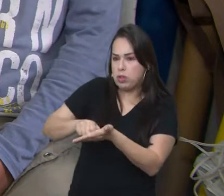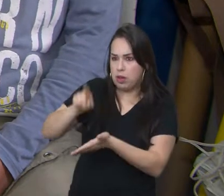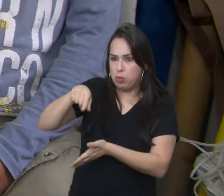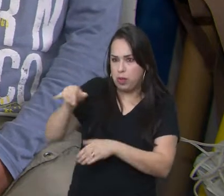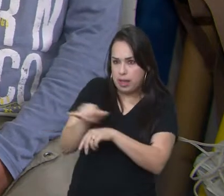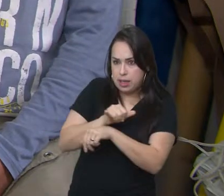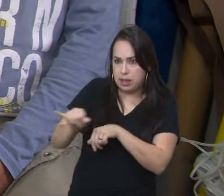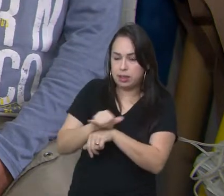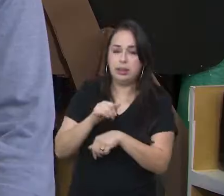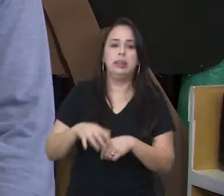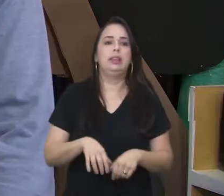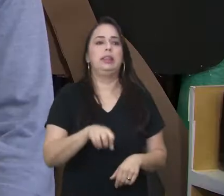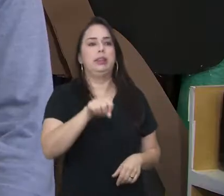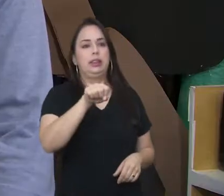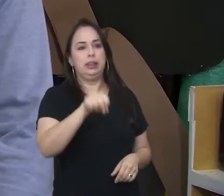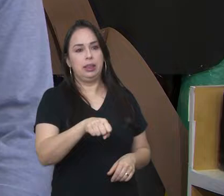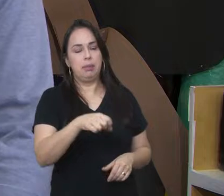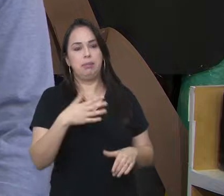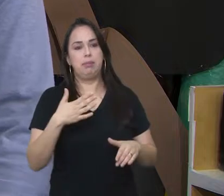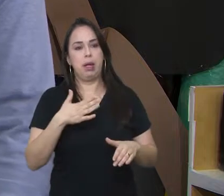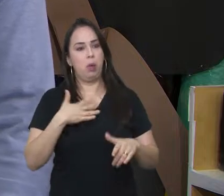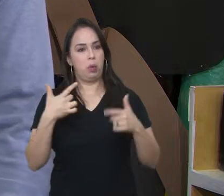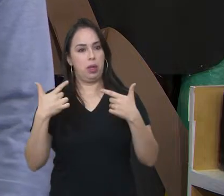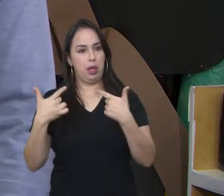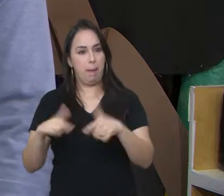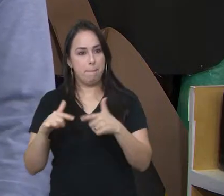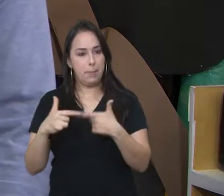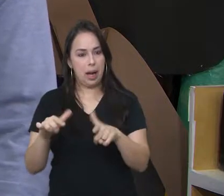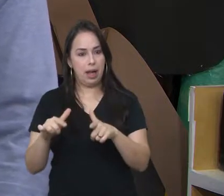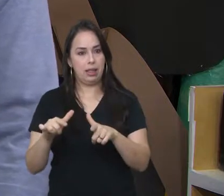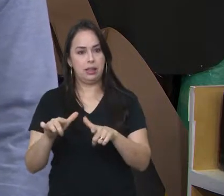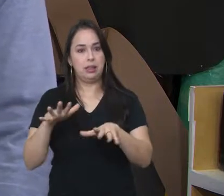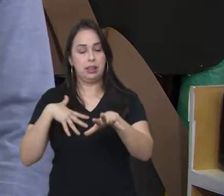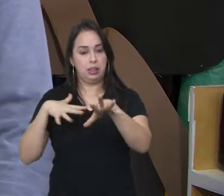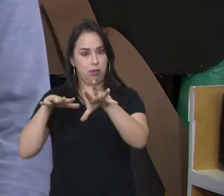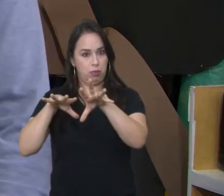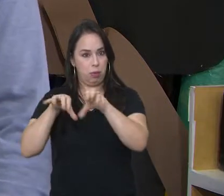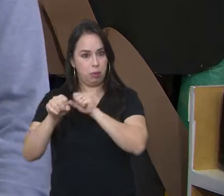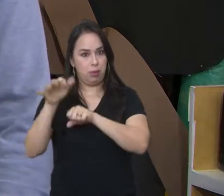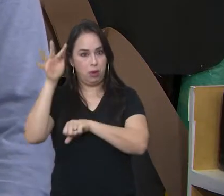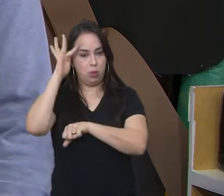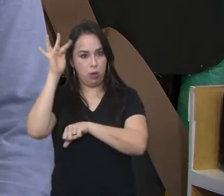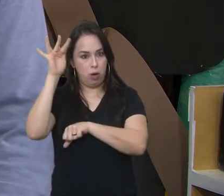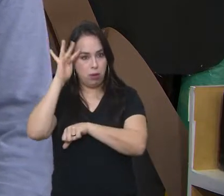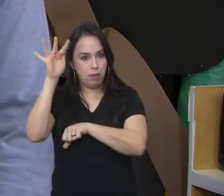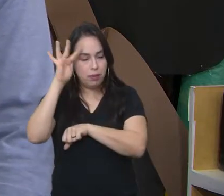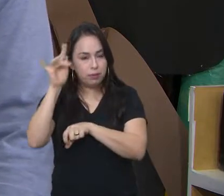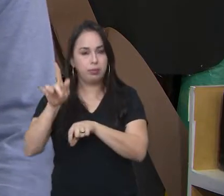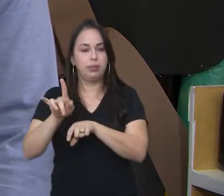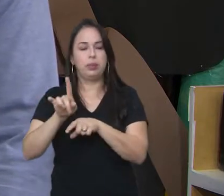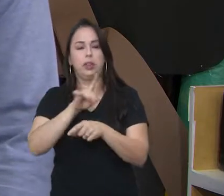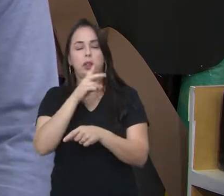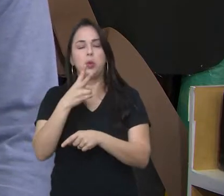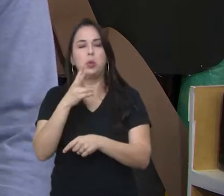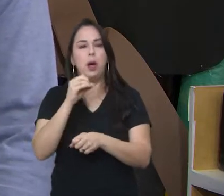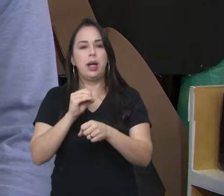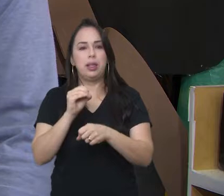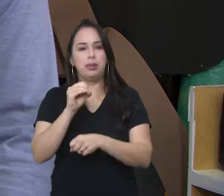no trabalho? Sim, meu trabalho é por formação que eu tenho, né, na filosofia. Me formei